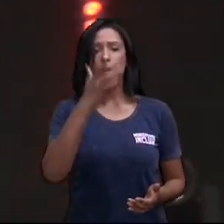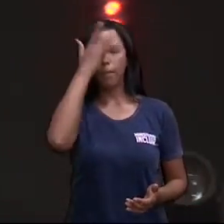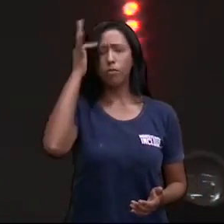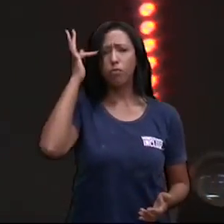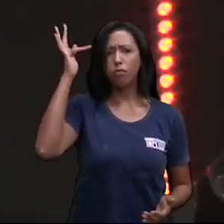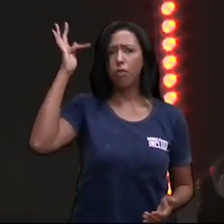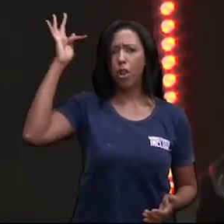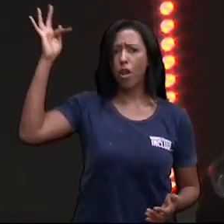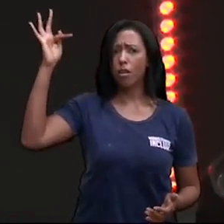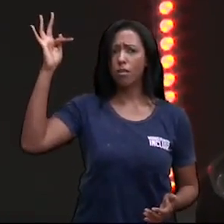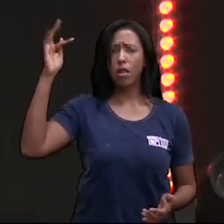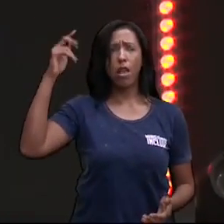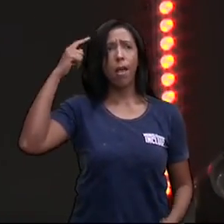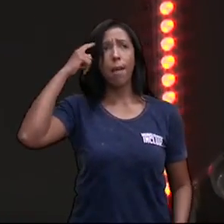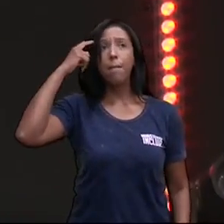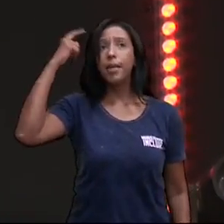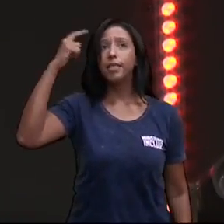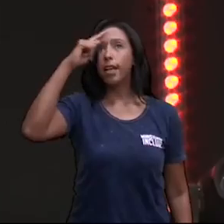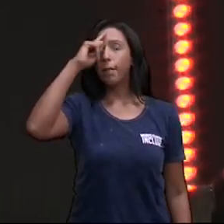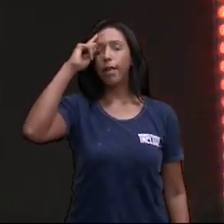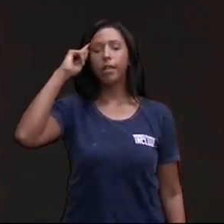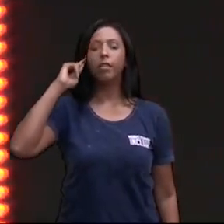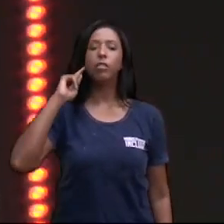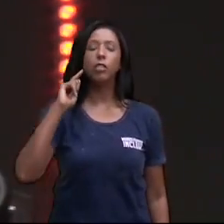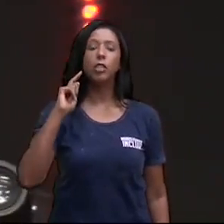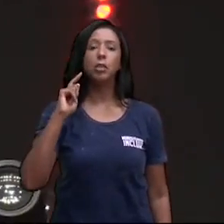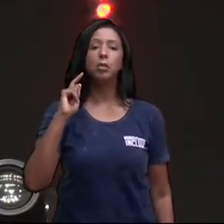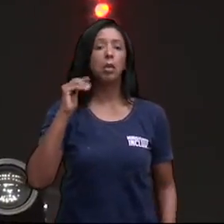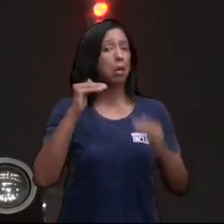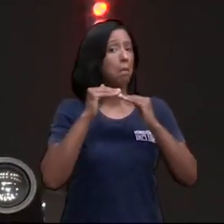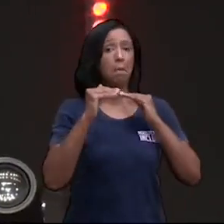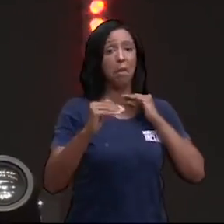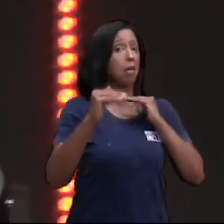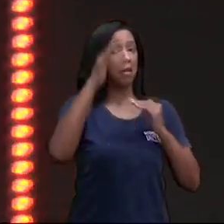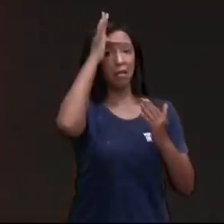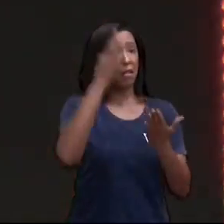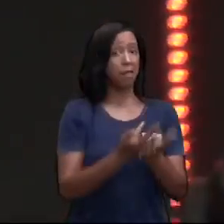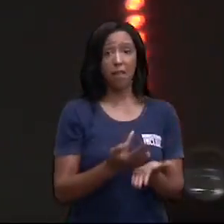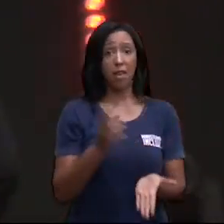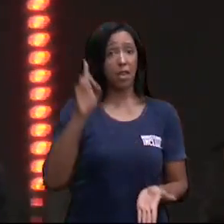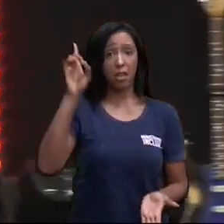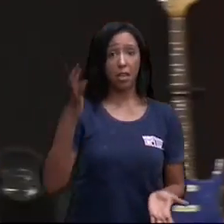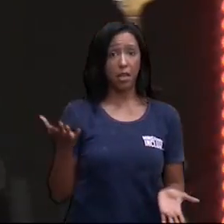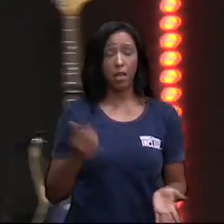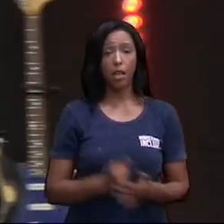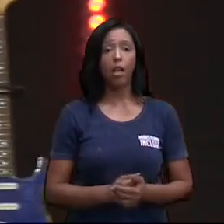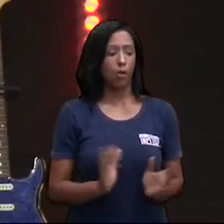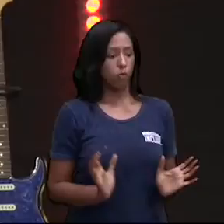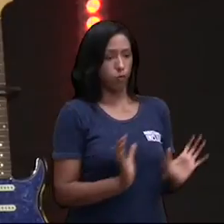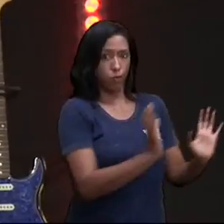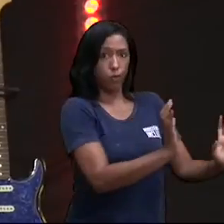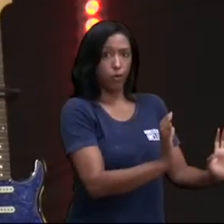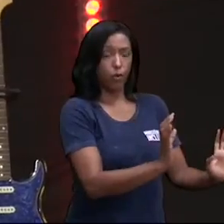de vários pensamentos que não contribuem com a fé cristã e eu coloco aqui esses